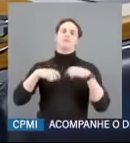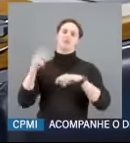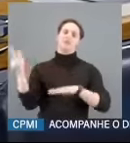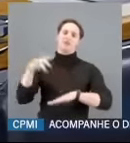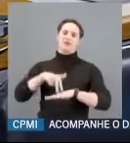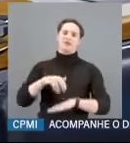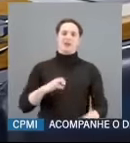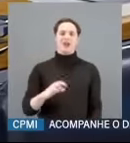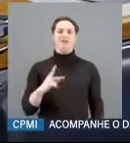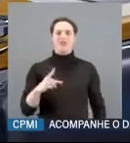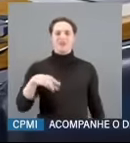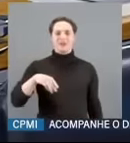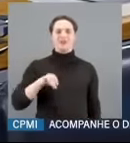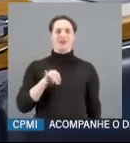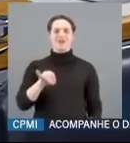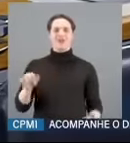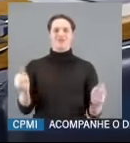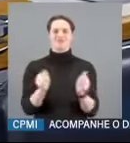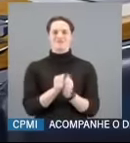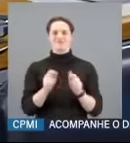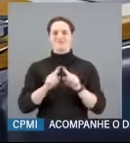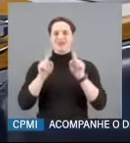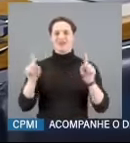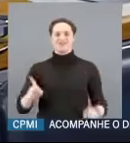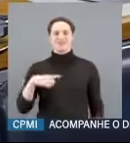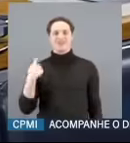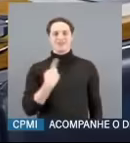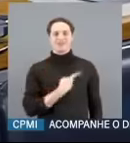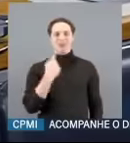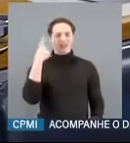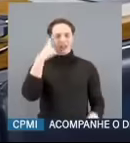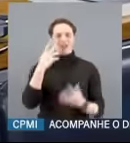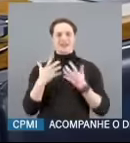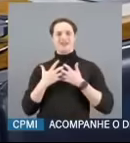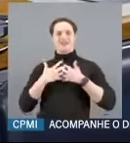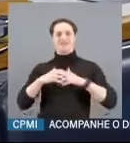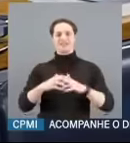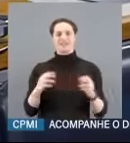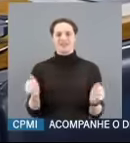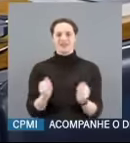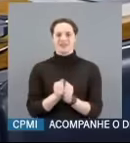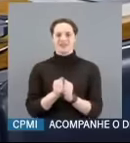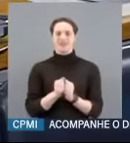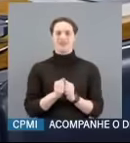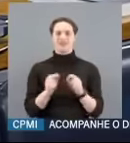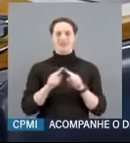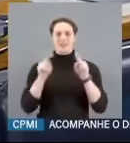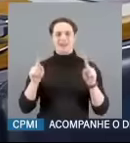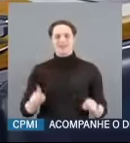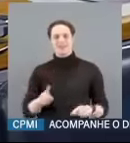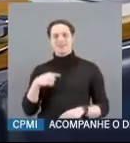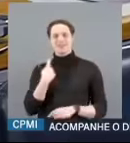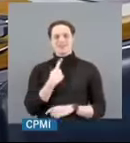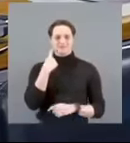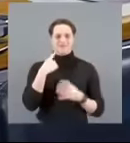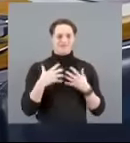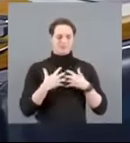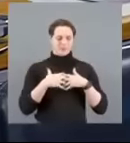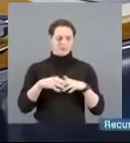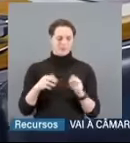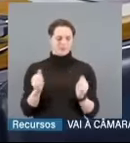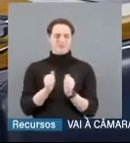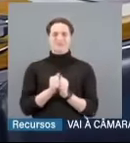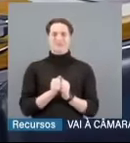CPMI. E o senhor não tem a dúvida de que, lamentavelmente, o senhor que já tem 8 inquéritos, esses inquéritos devem aumentar,